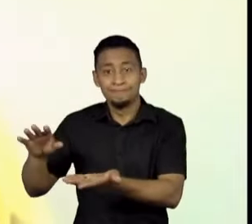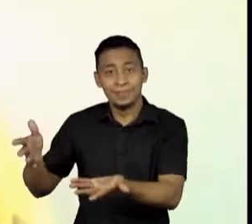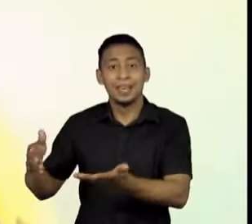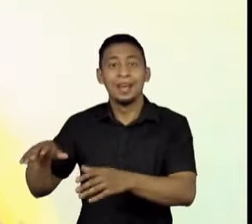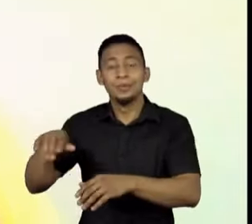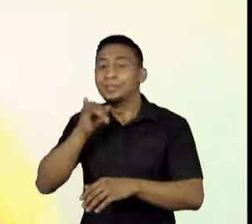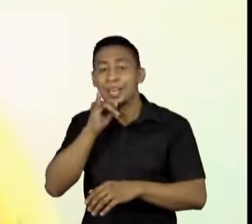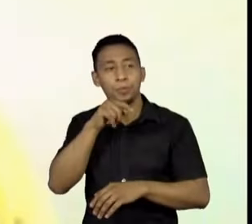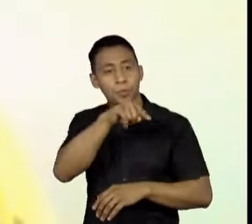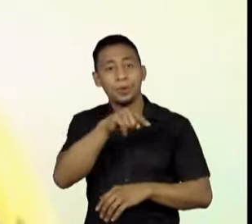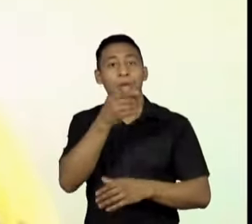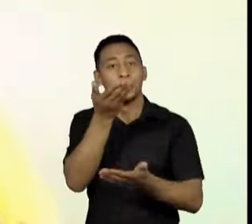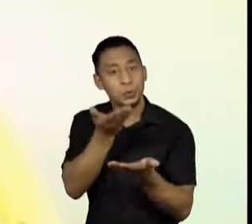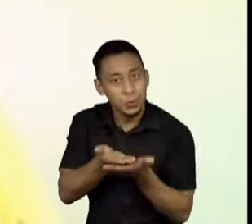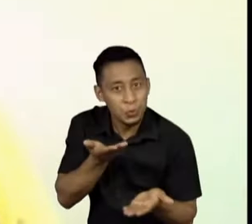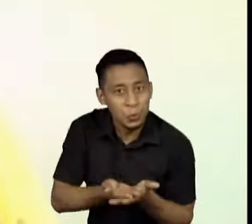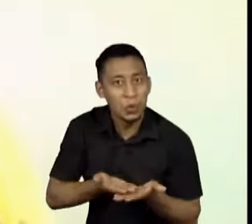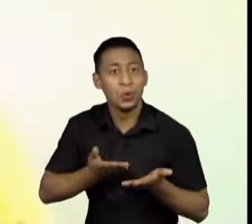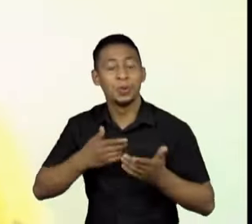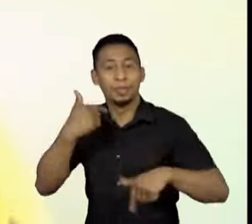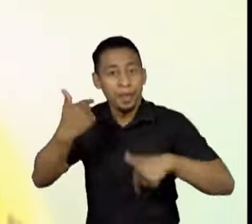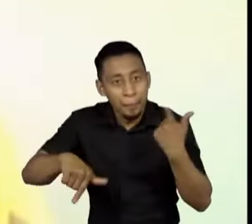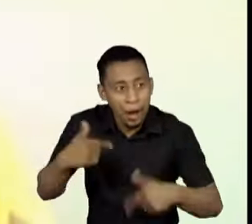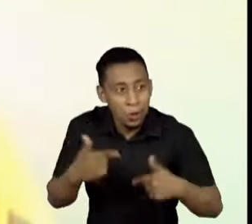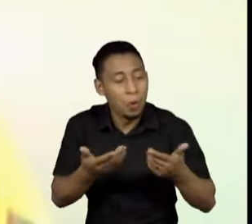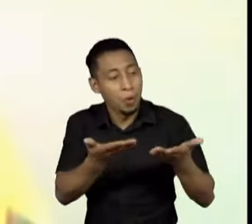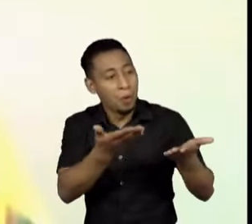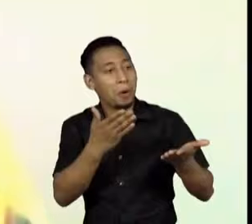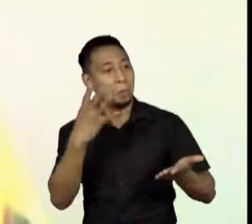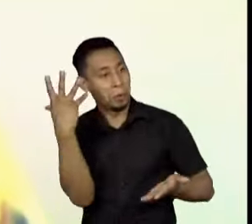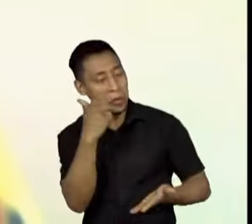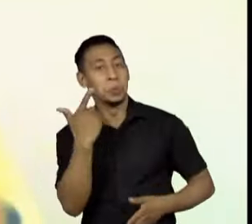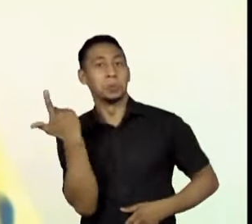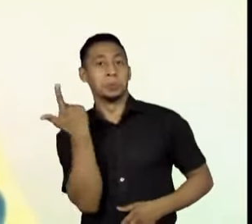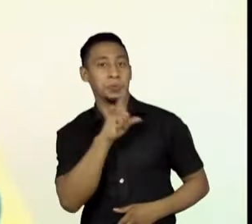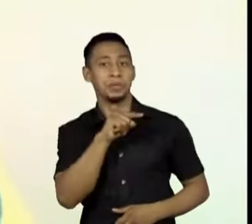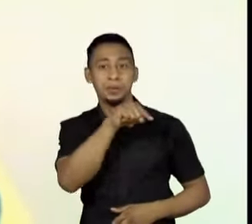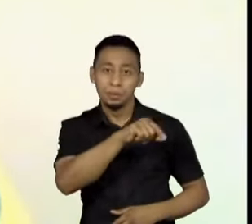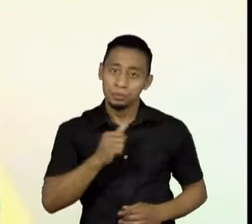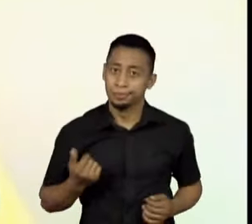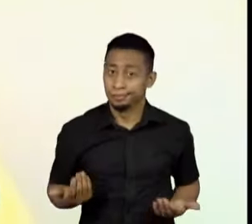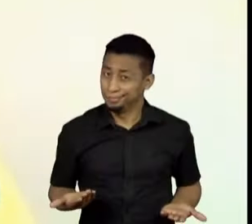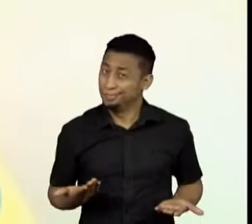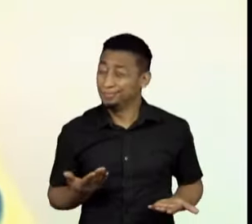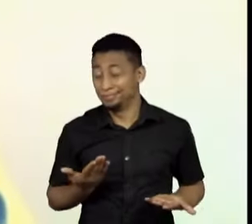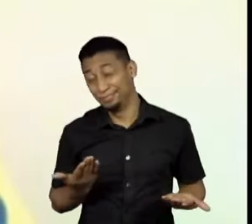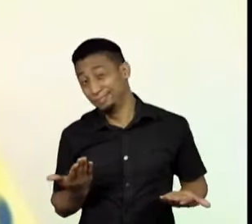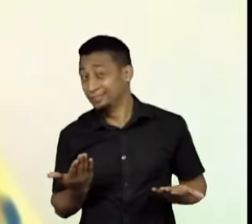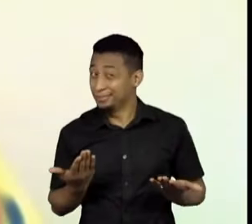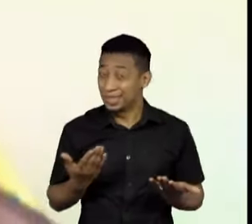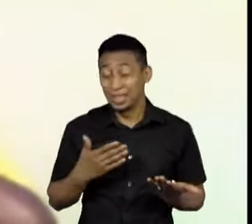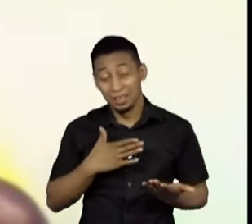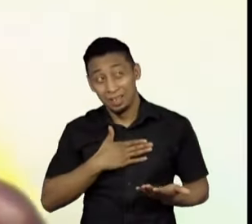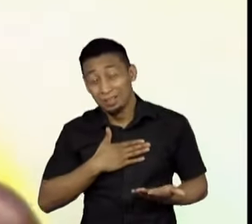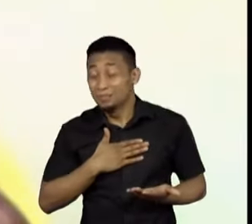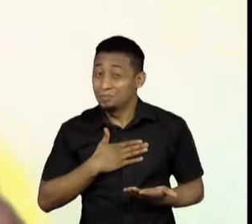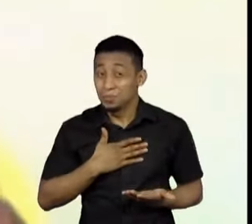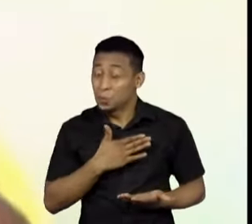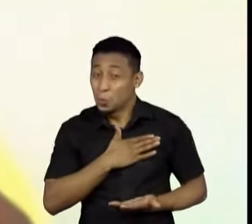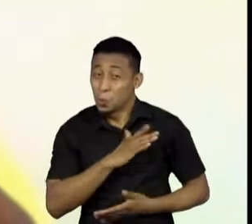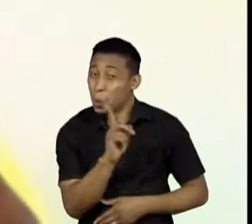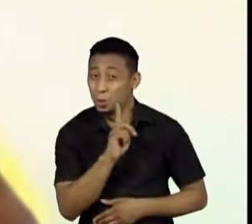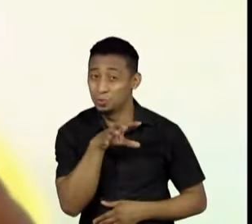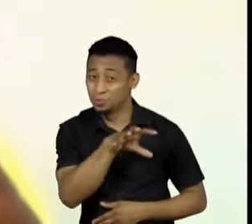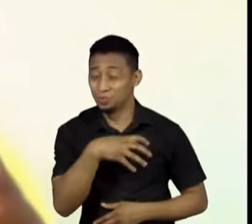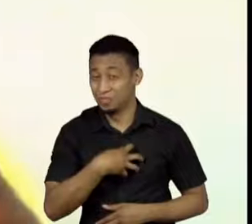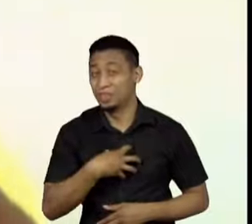Estudou, trabalhou, não sei o que tem, conseguiu. Né? Então, eu acho esse discurso... E eu tenho muito medo desse